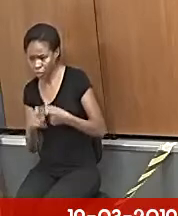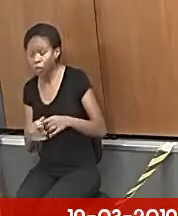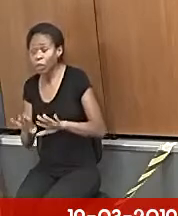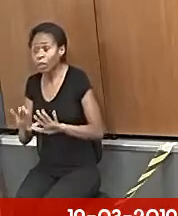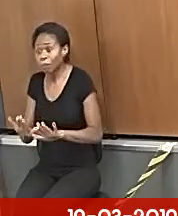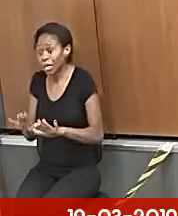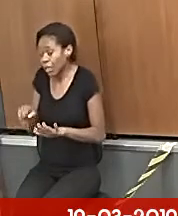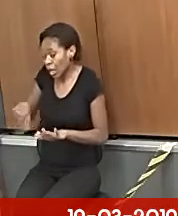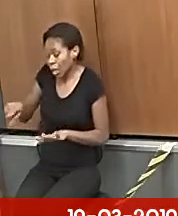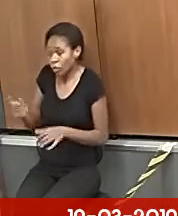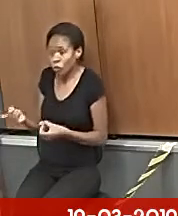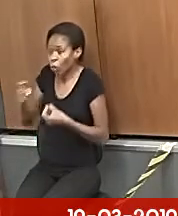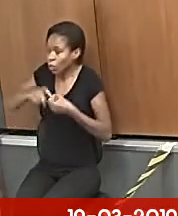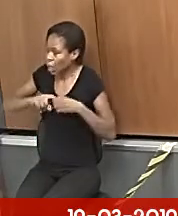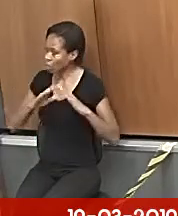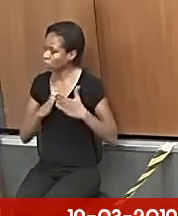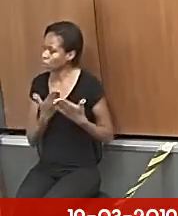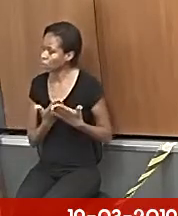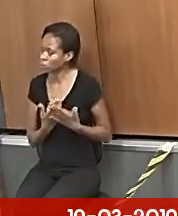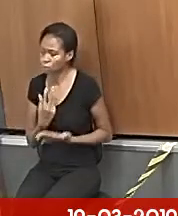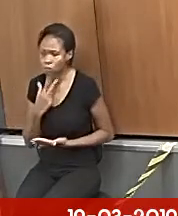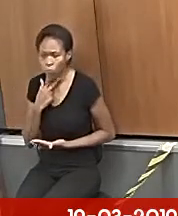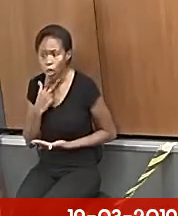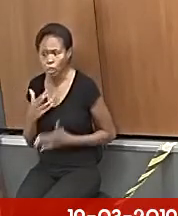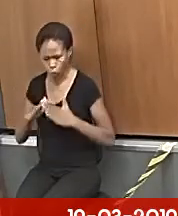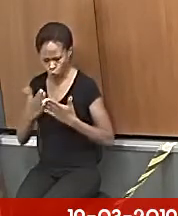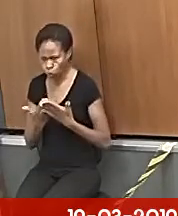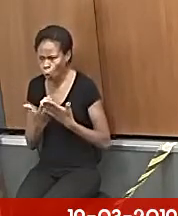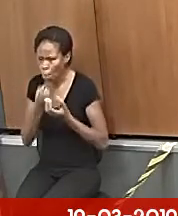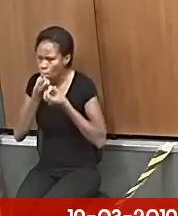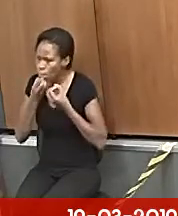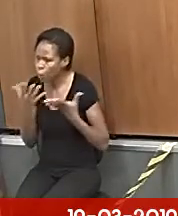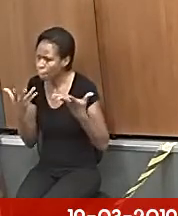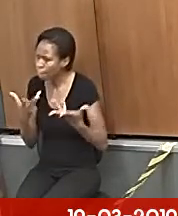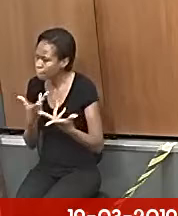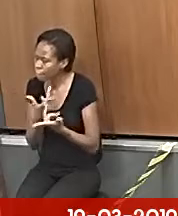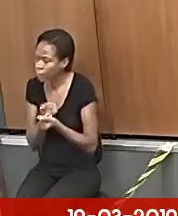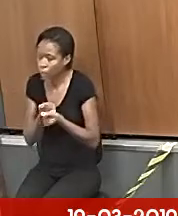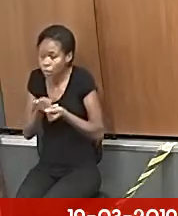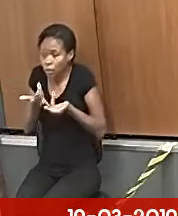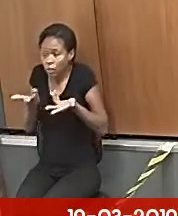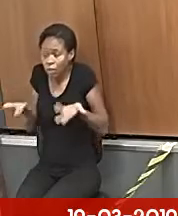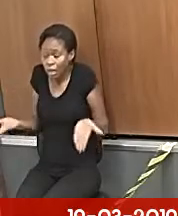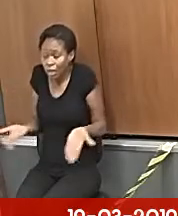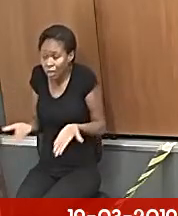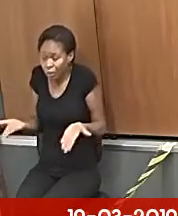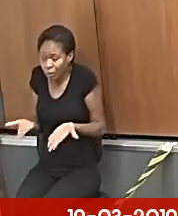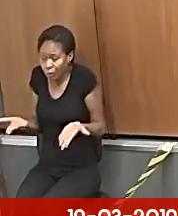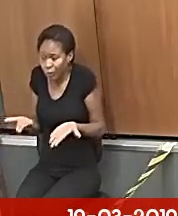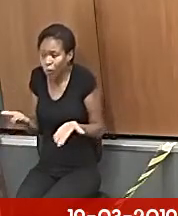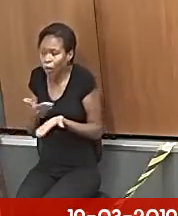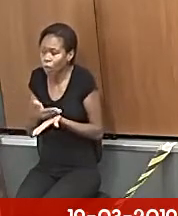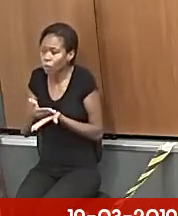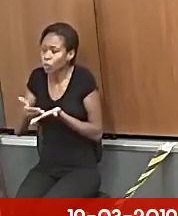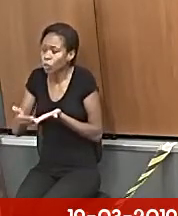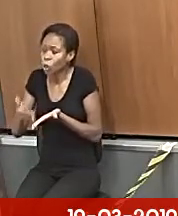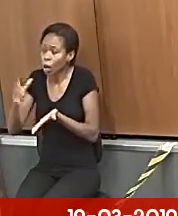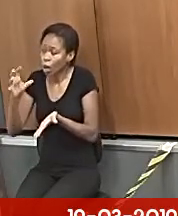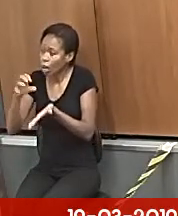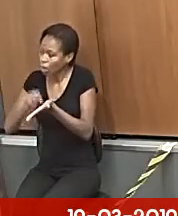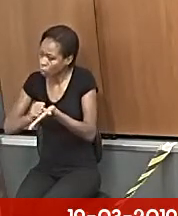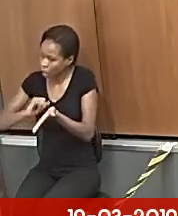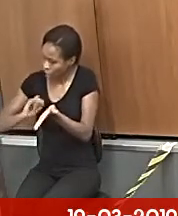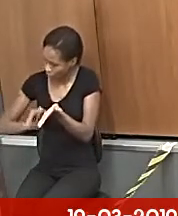a escola maravilhosa muito boas profissionais muito bom agora que começou a matrícula